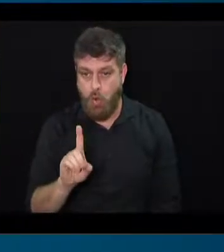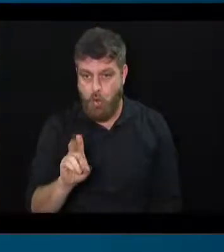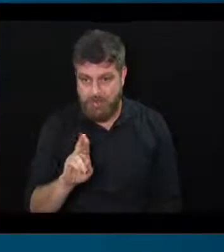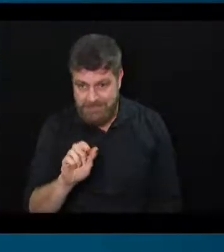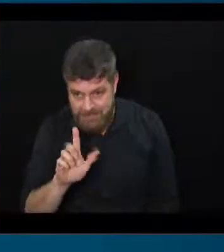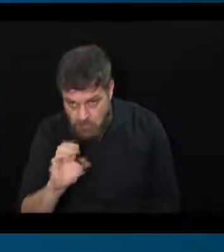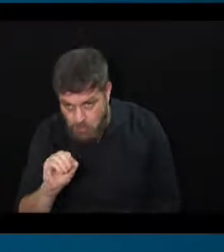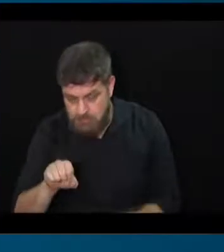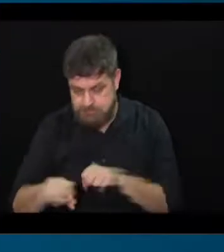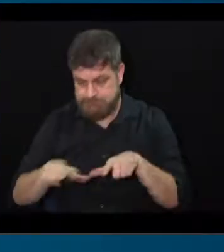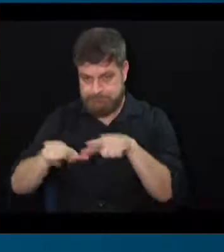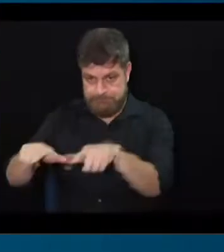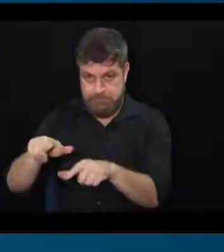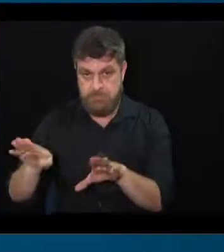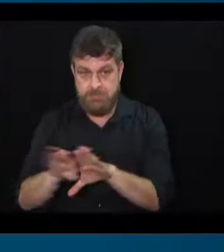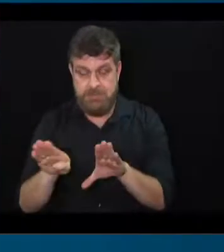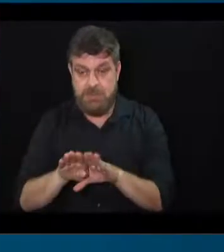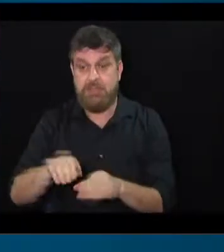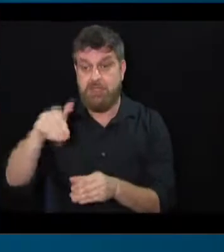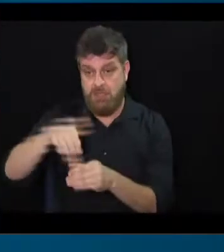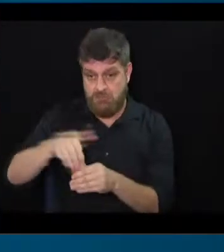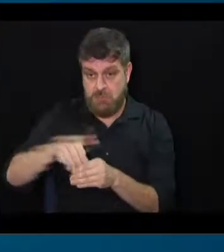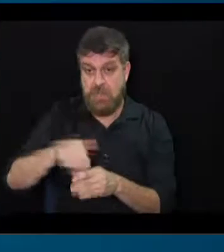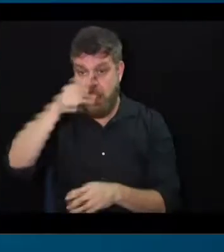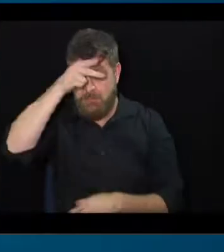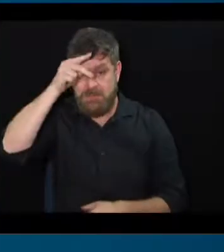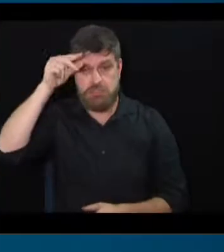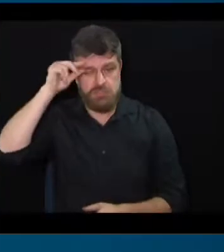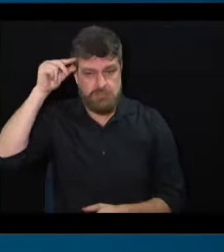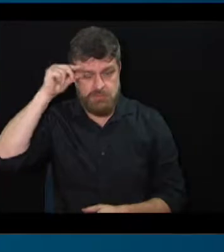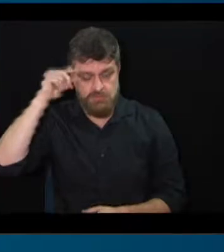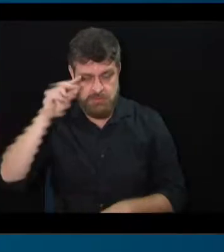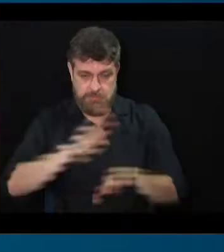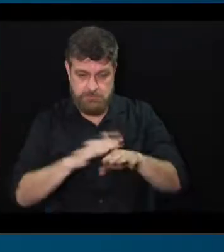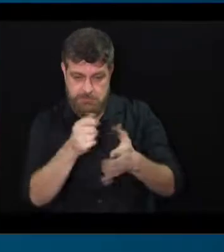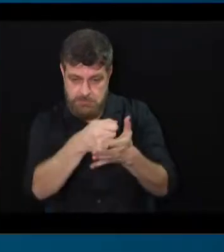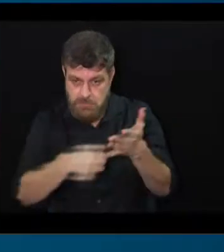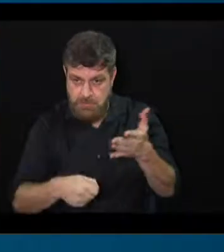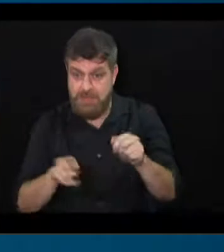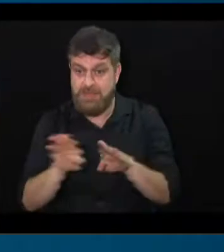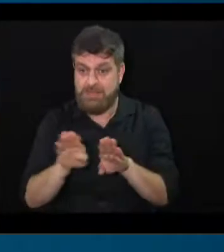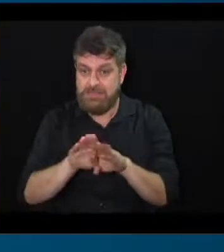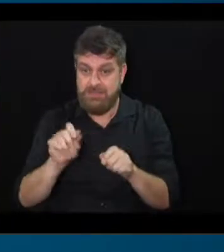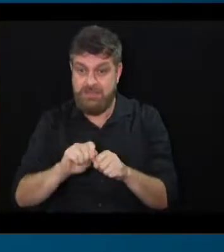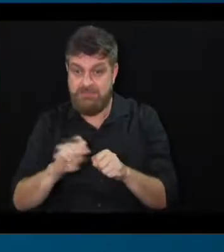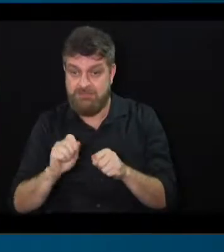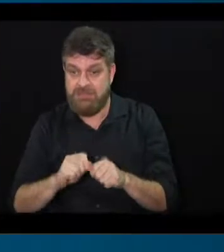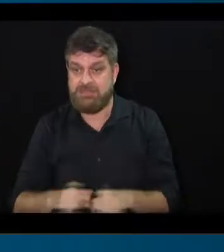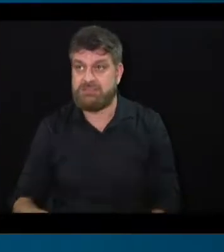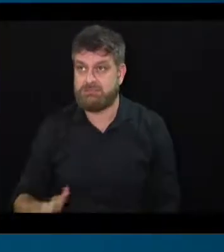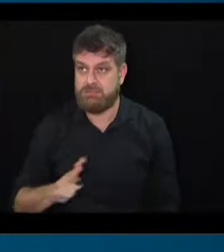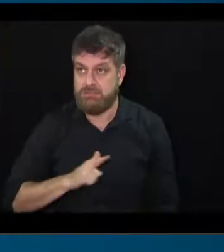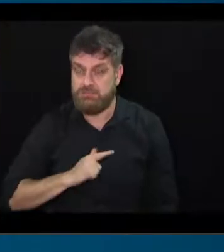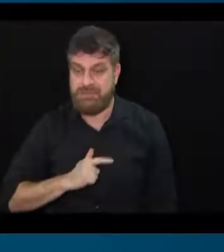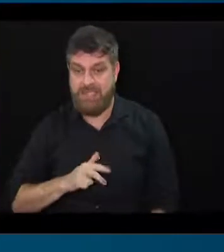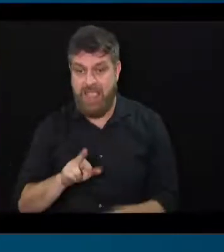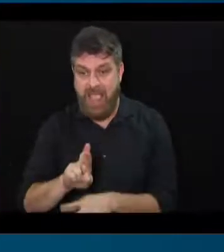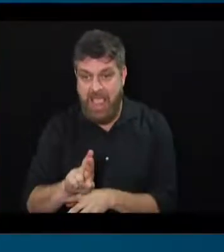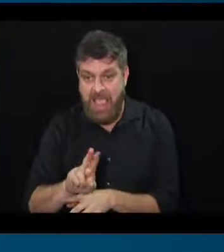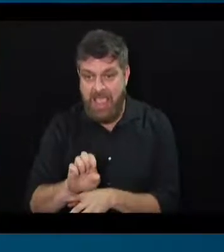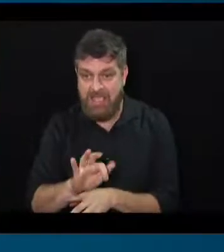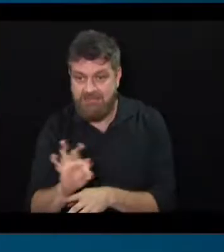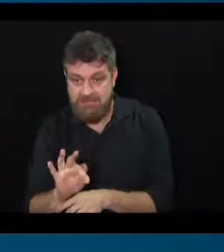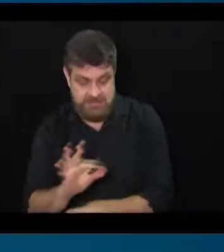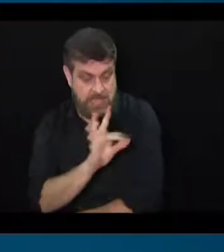Em segunda discussão foi aprovado o projeto do prefeito, que trata do Programa de Regularização Fiscal de Campinas, o Refis